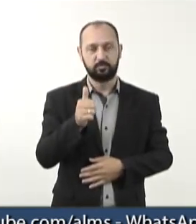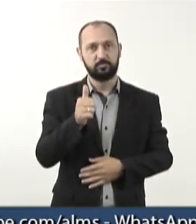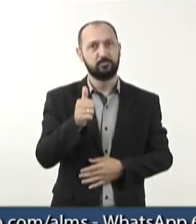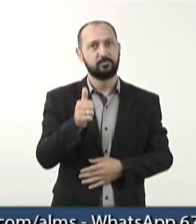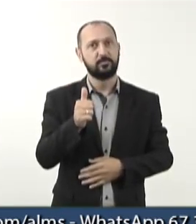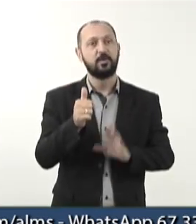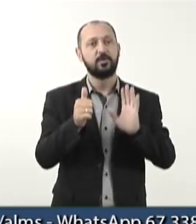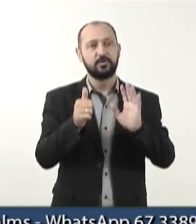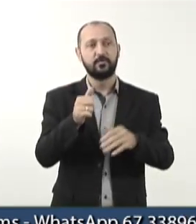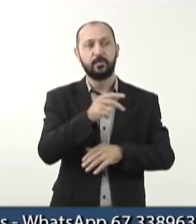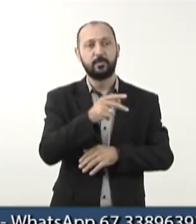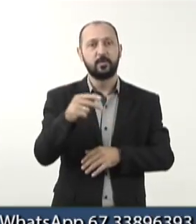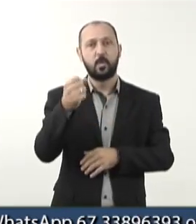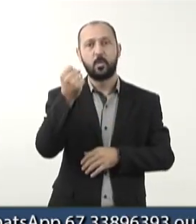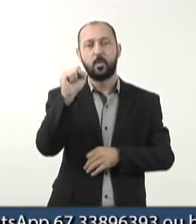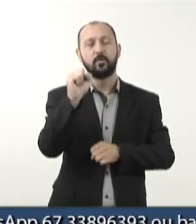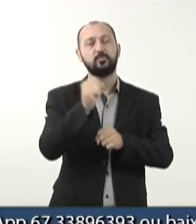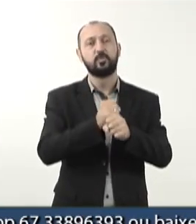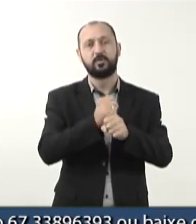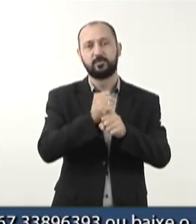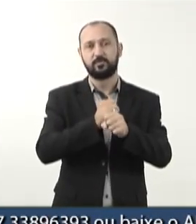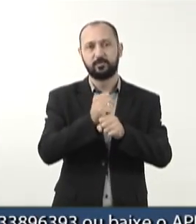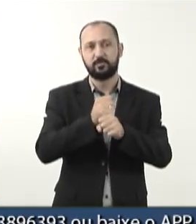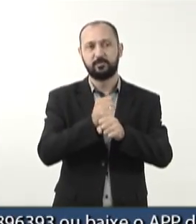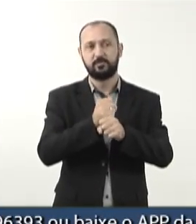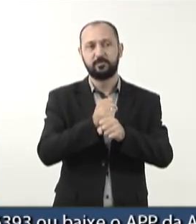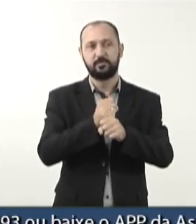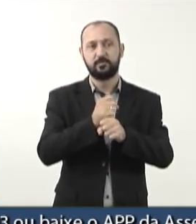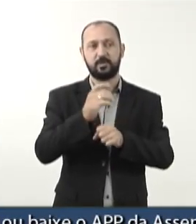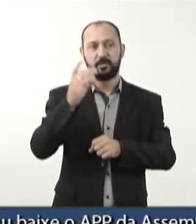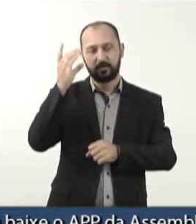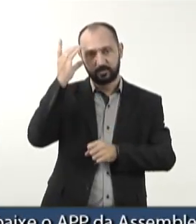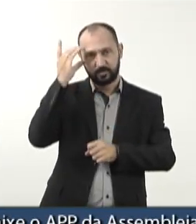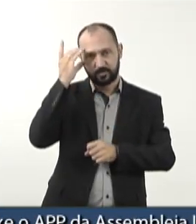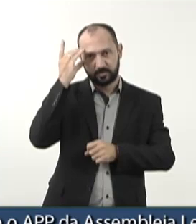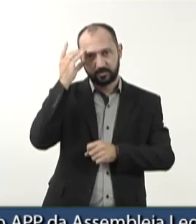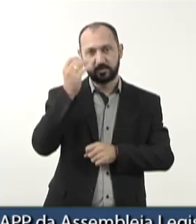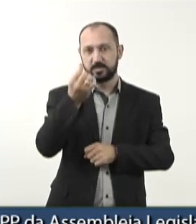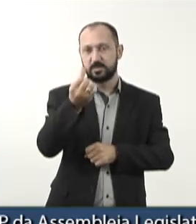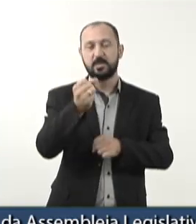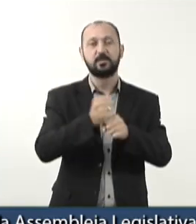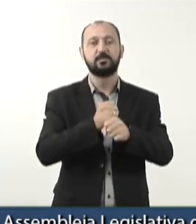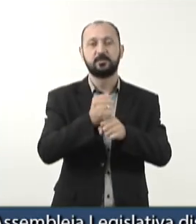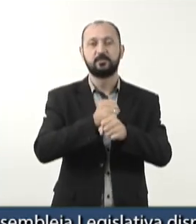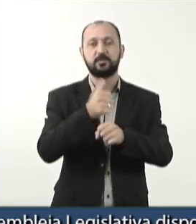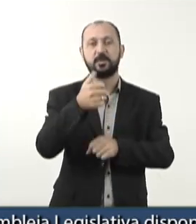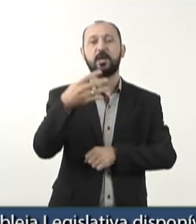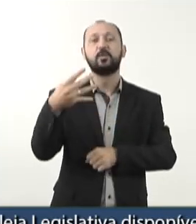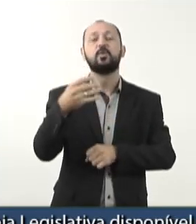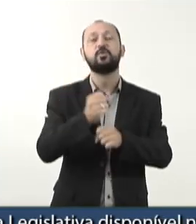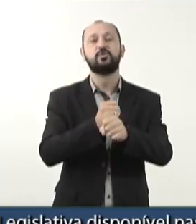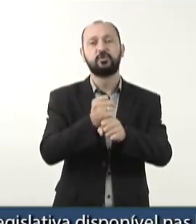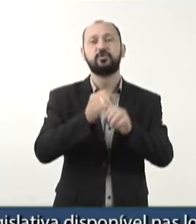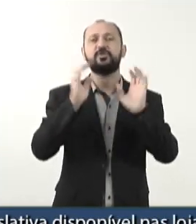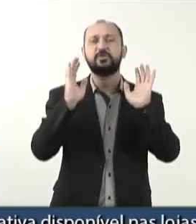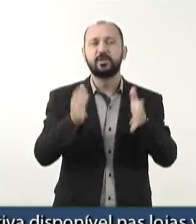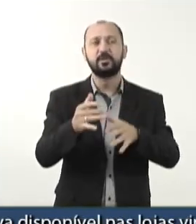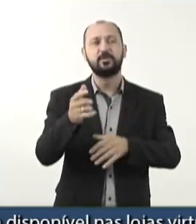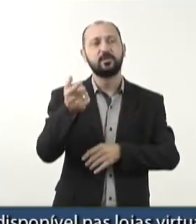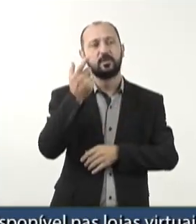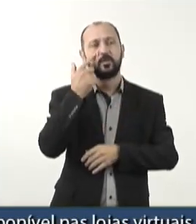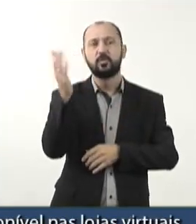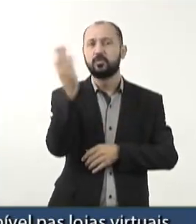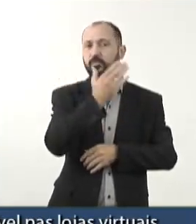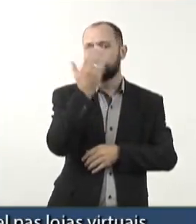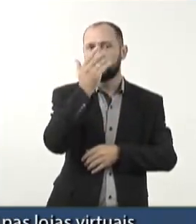foi presidente por 8 anos e a Dilma foi por 6 anos, são 14 anos. E nós não